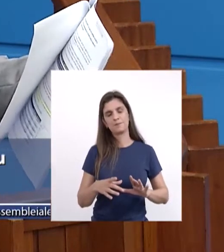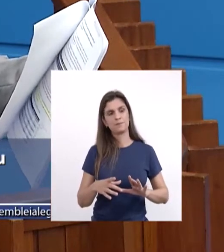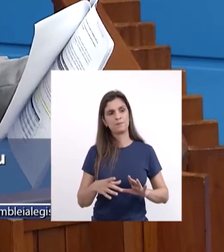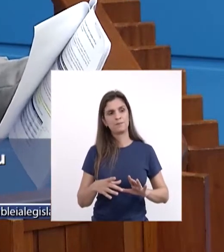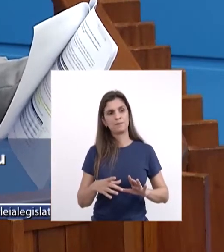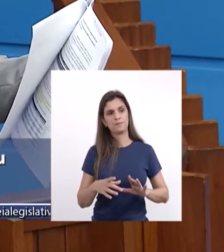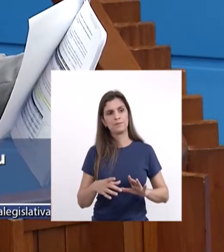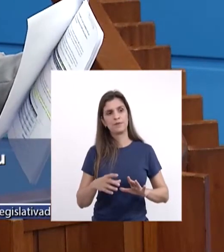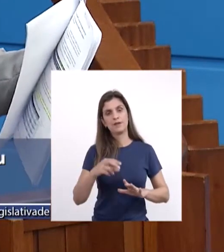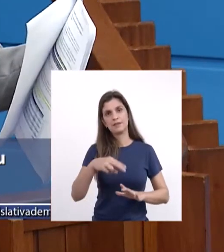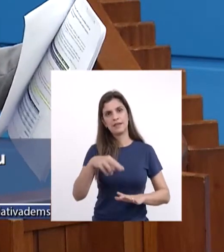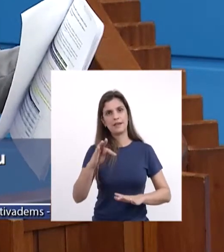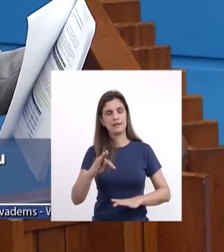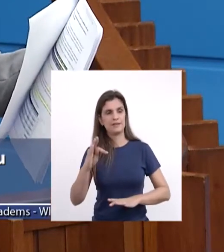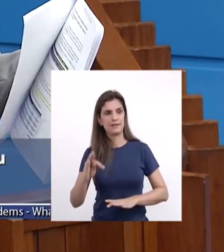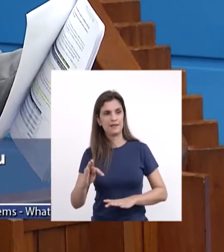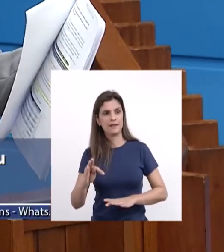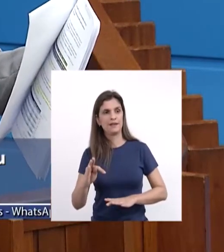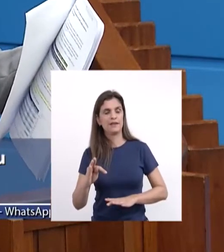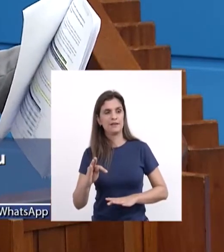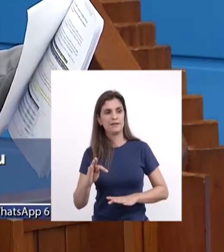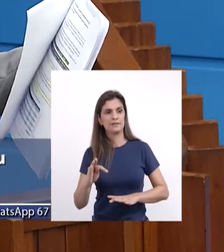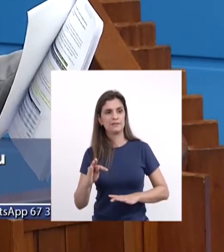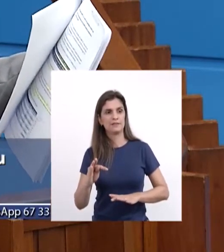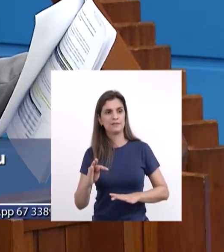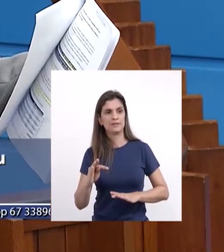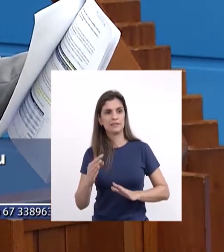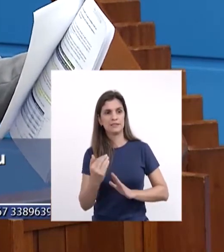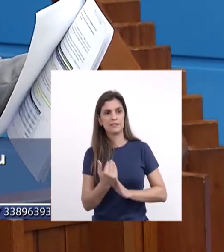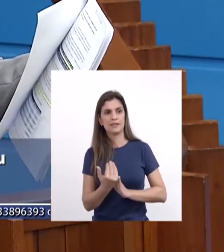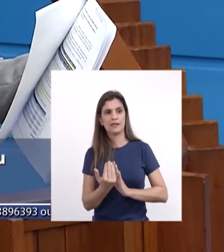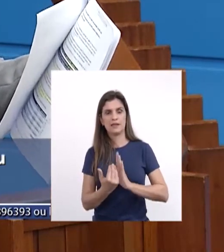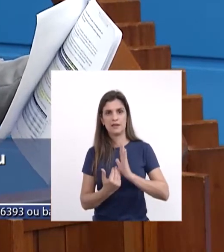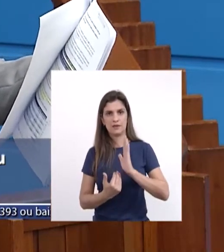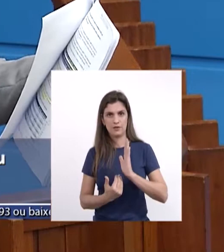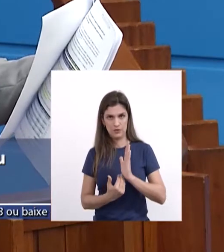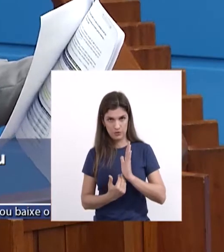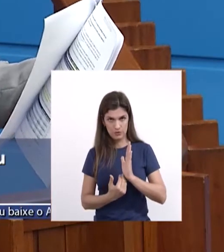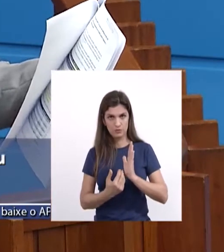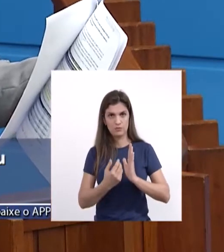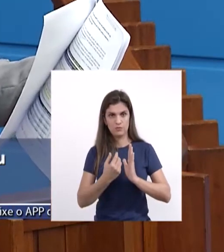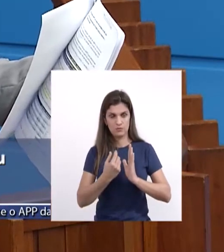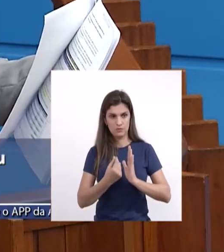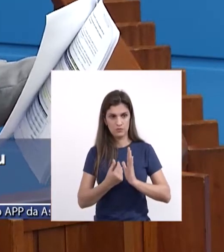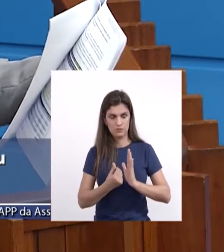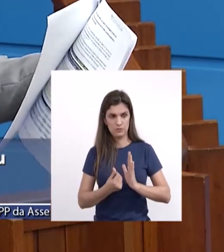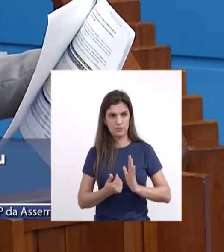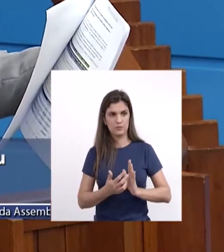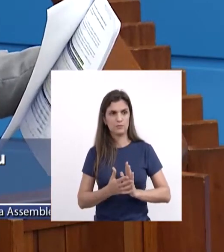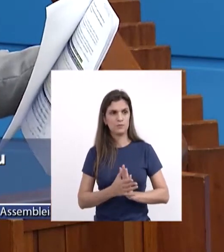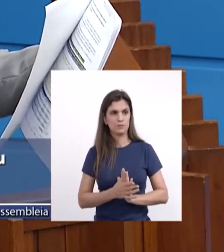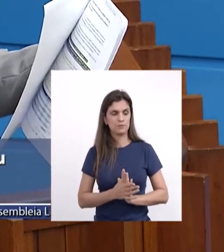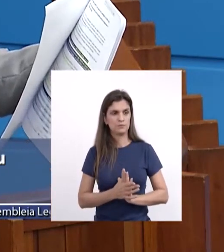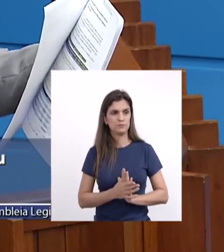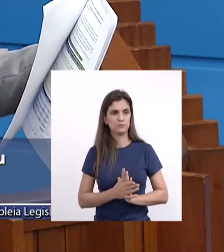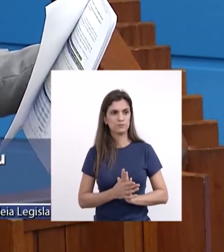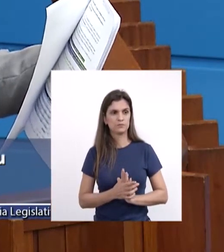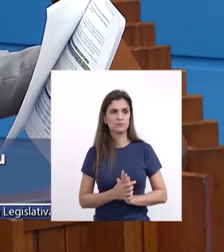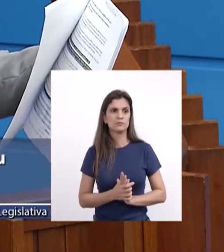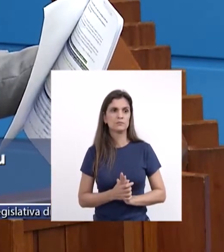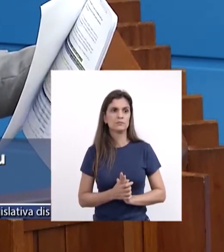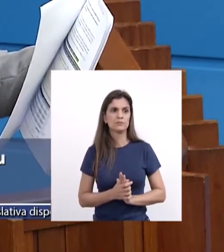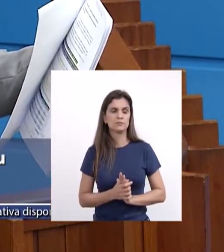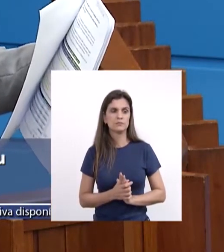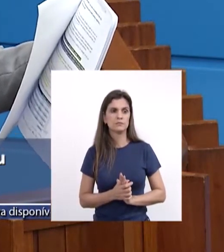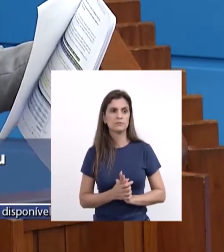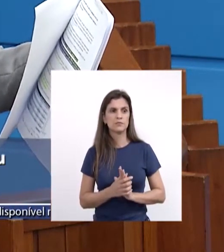1025/2019 da NTT, que ensejará a redução de mais da metade do faturamento da agravante. Defiro o pedido de antecipação da